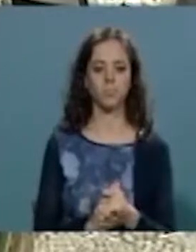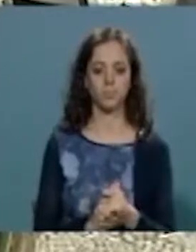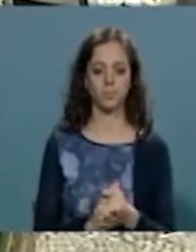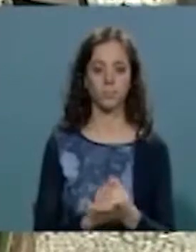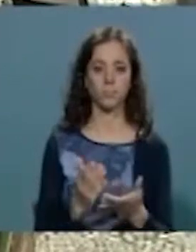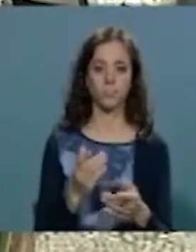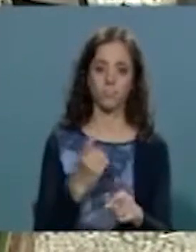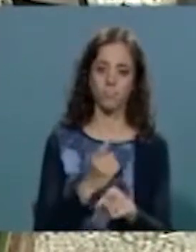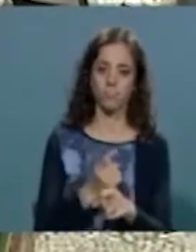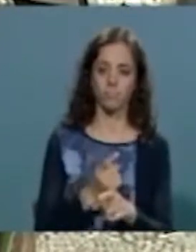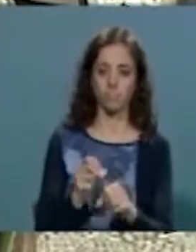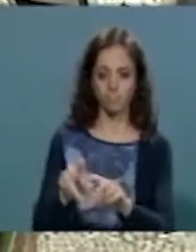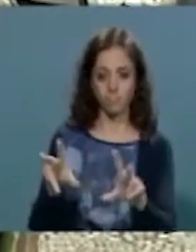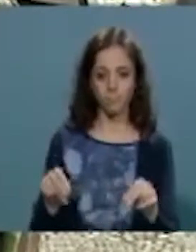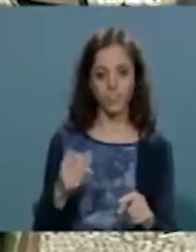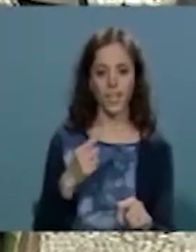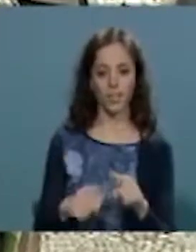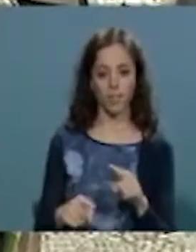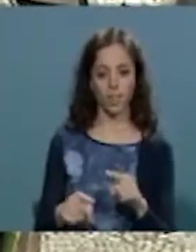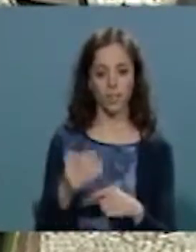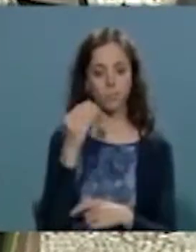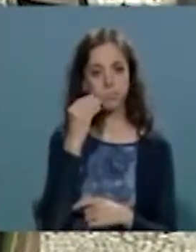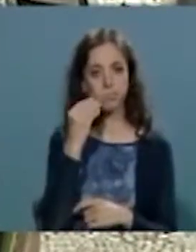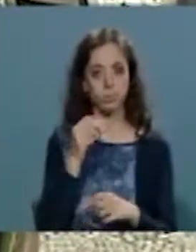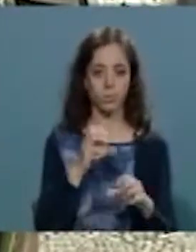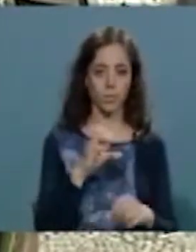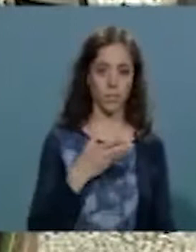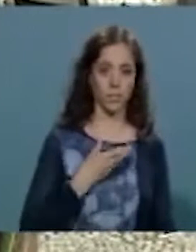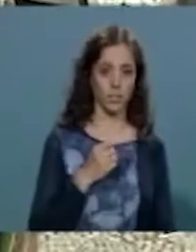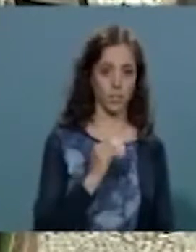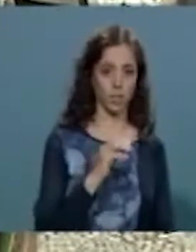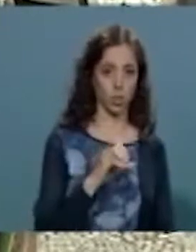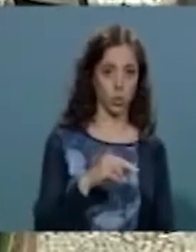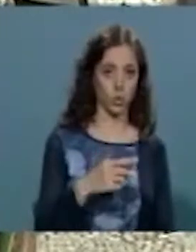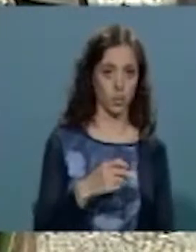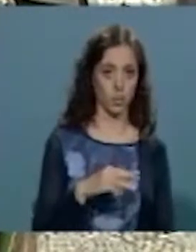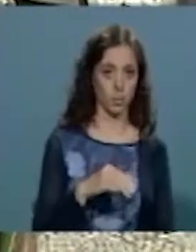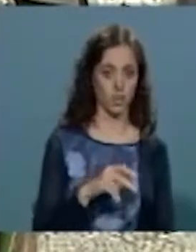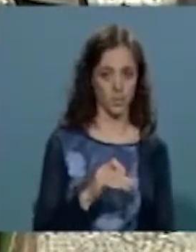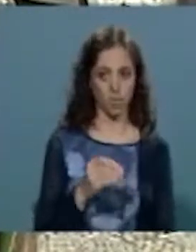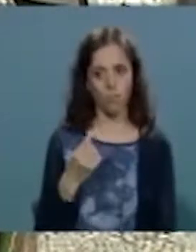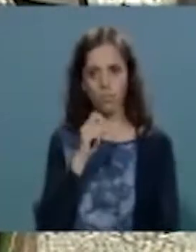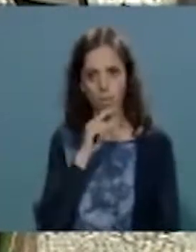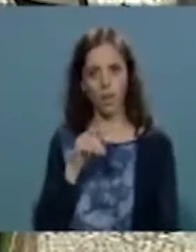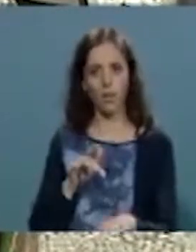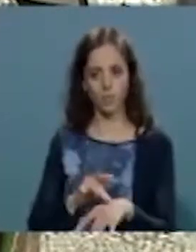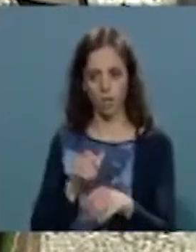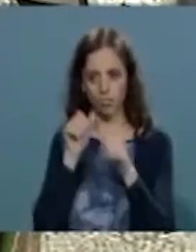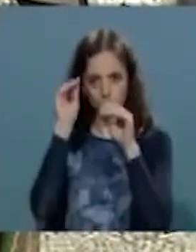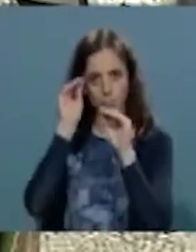para além de desinfecção aqui é diferente de uma descontaminação a estão abertas também a fazer acções de sensibilização